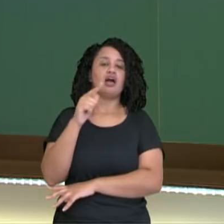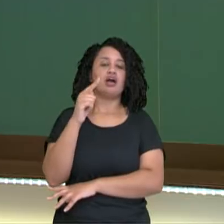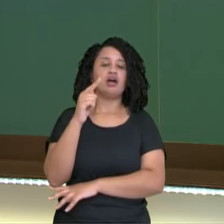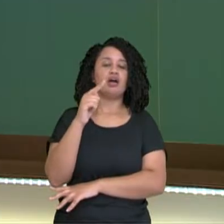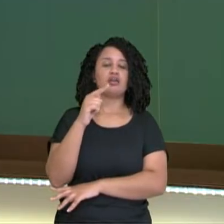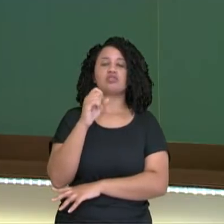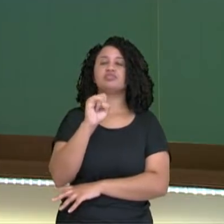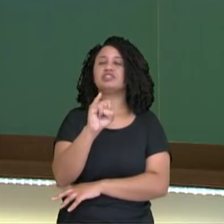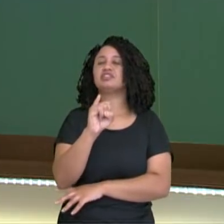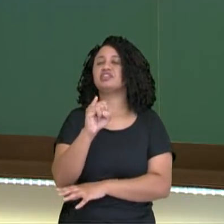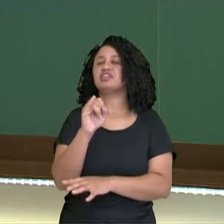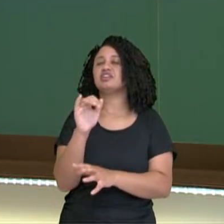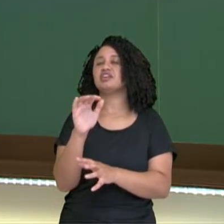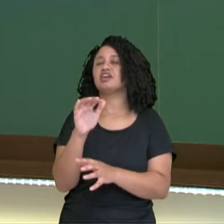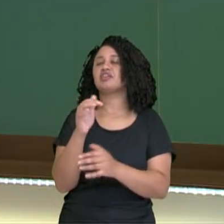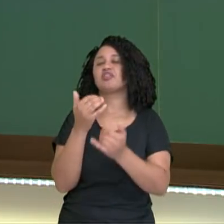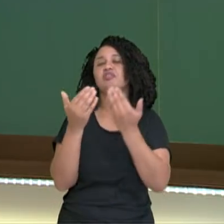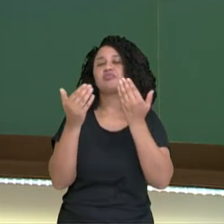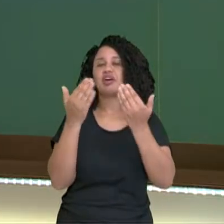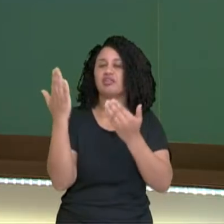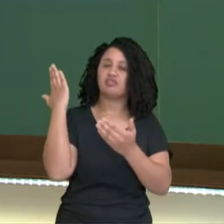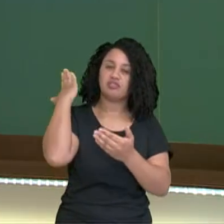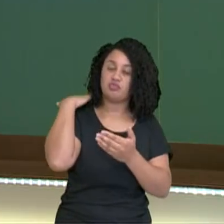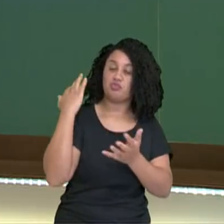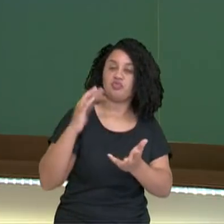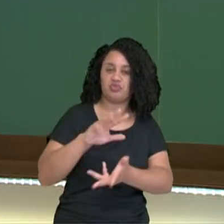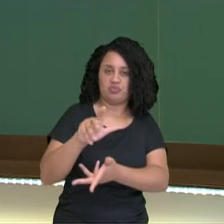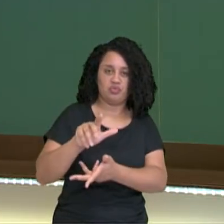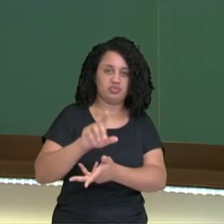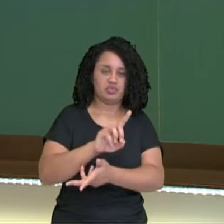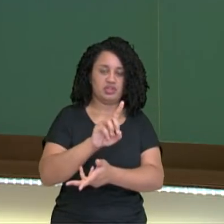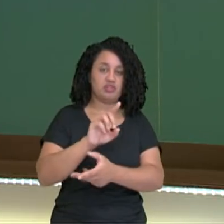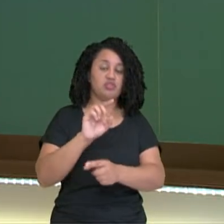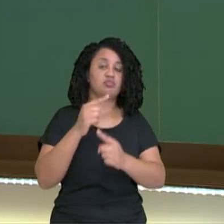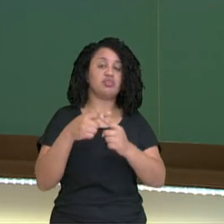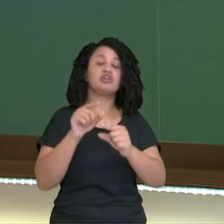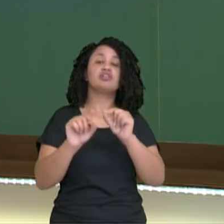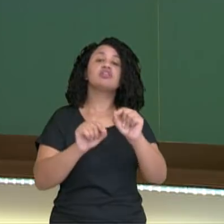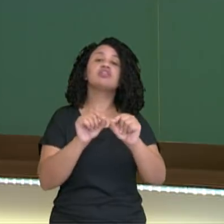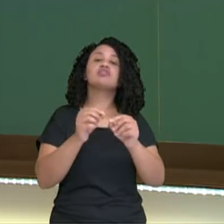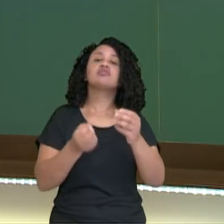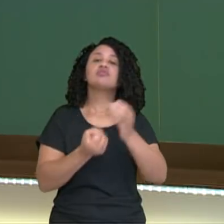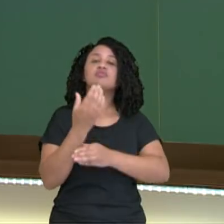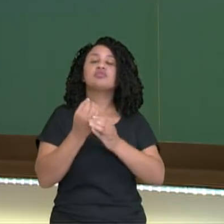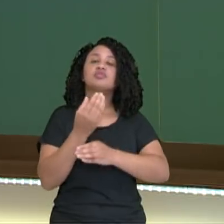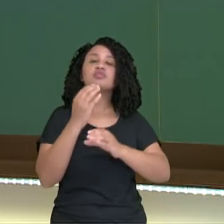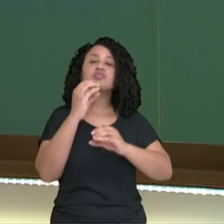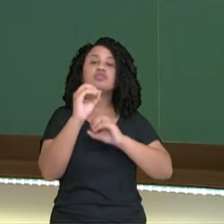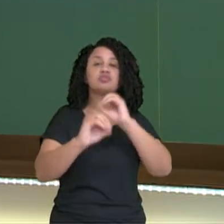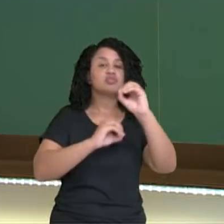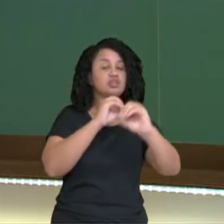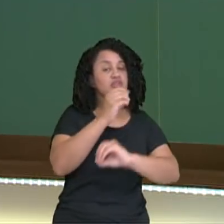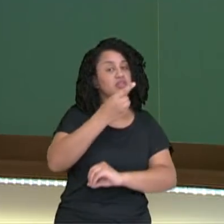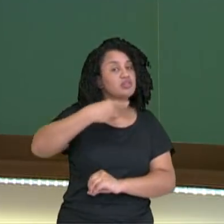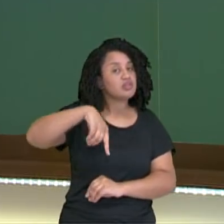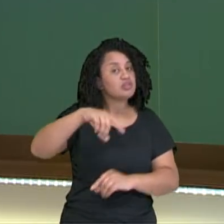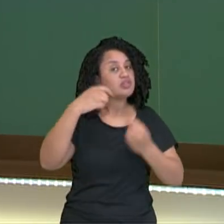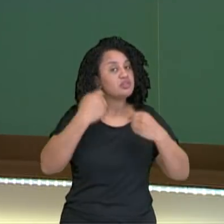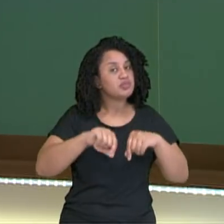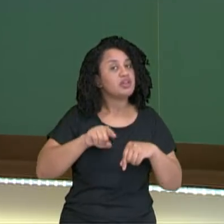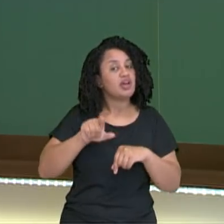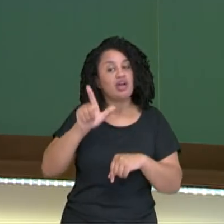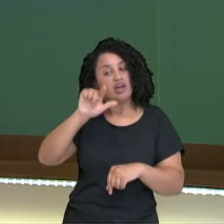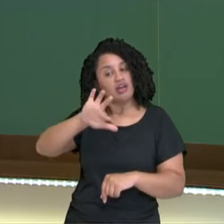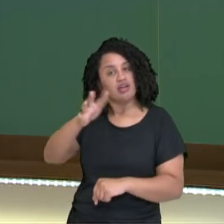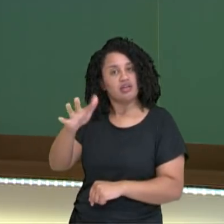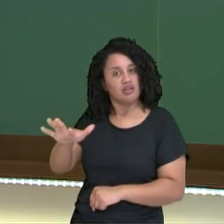informam. Quem produz a quantidade do oxigênio que nós precisamos são os oceanos. Então, tomem muito cuidado,